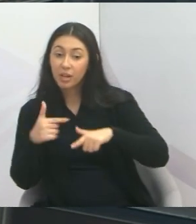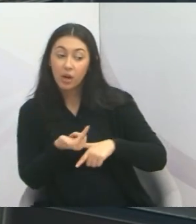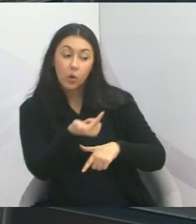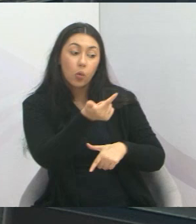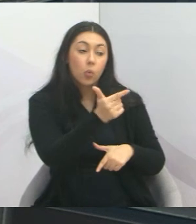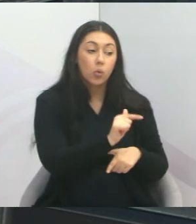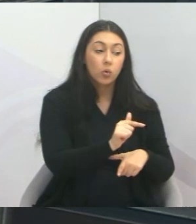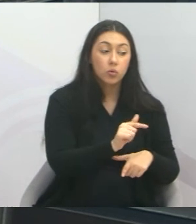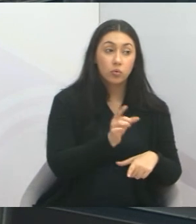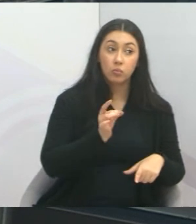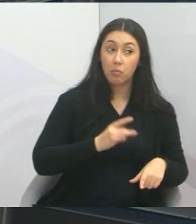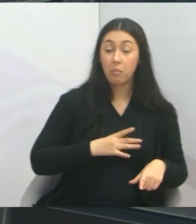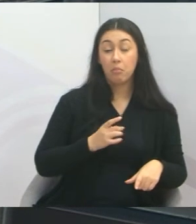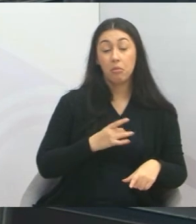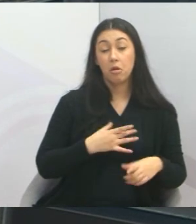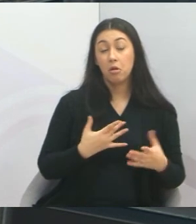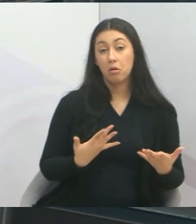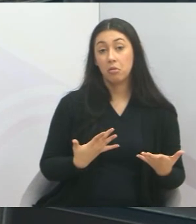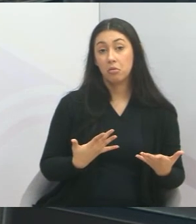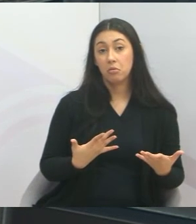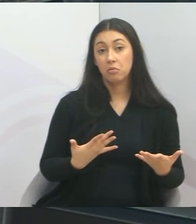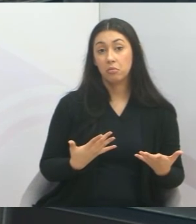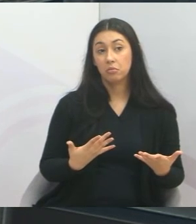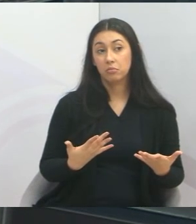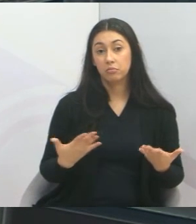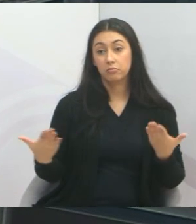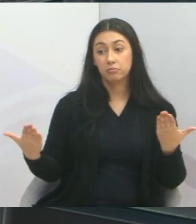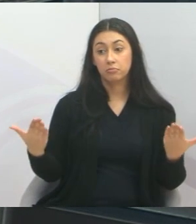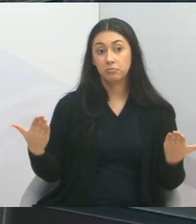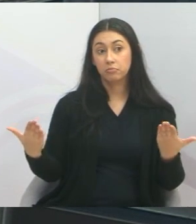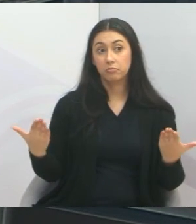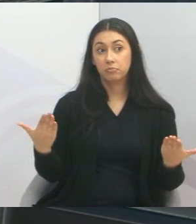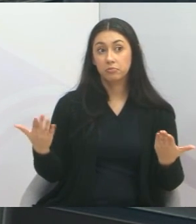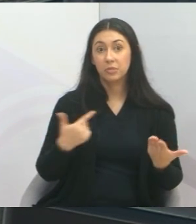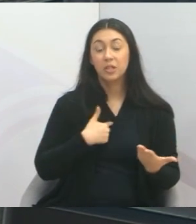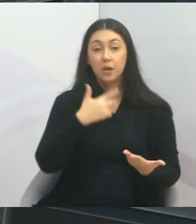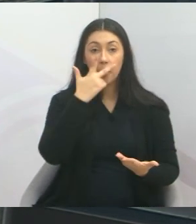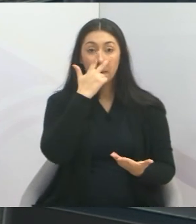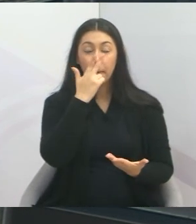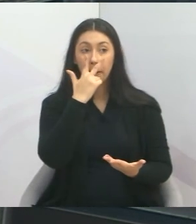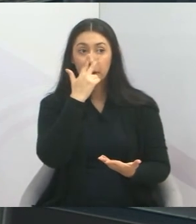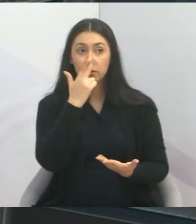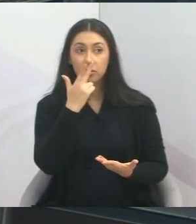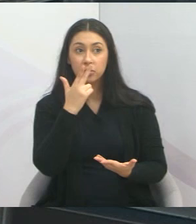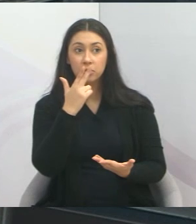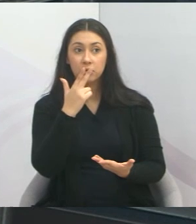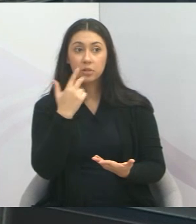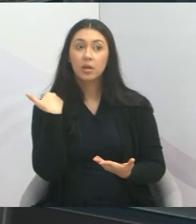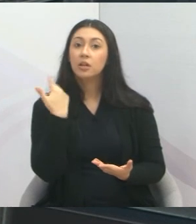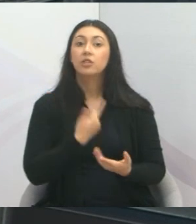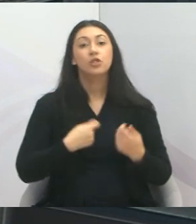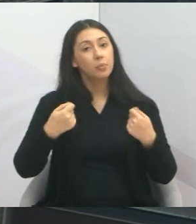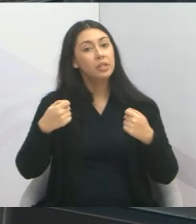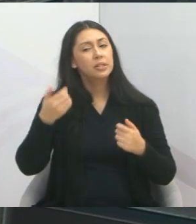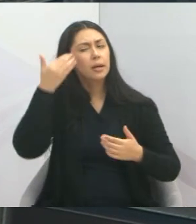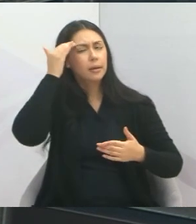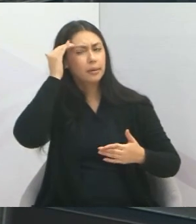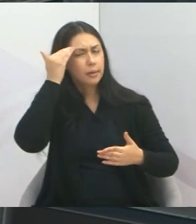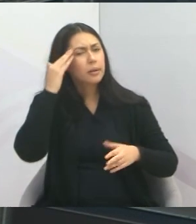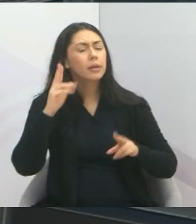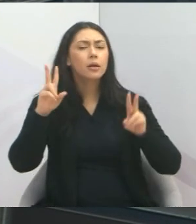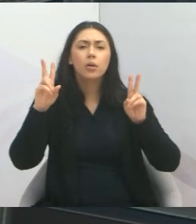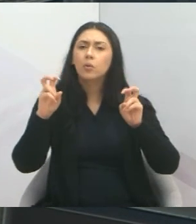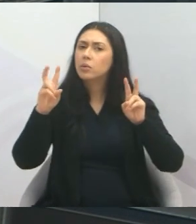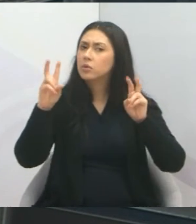tem servidor que não quer voltar porque tem esse medo né e eu acho que essa lutar Sim a gente se aprofundar no